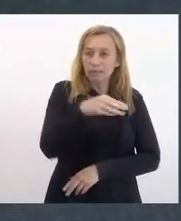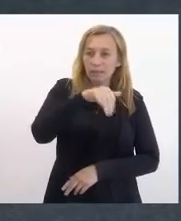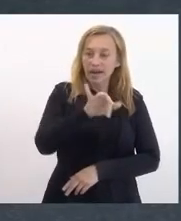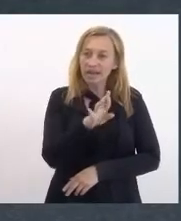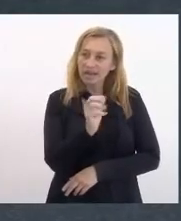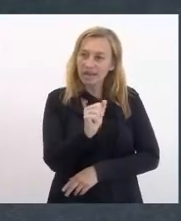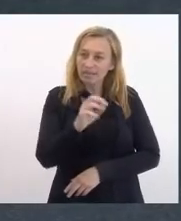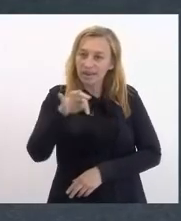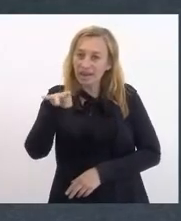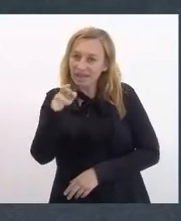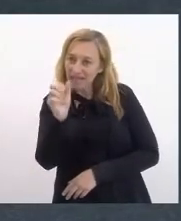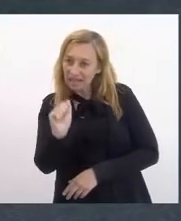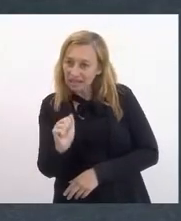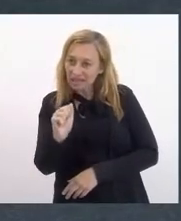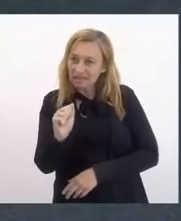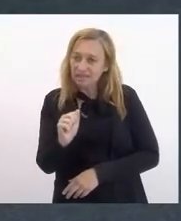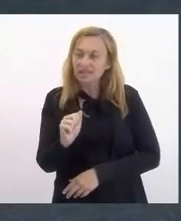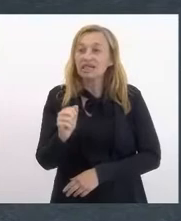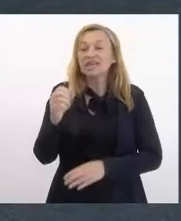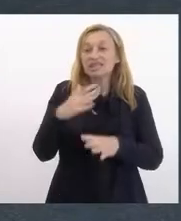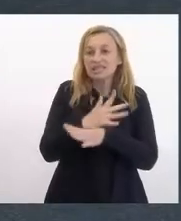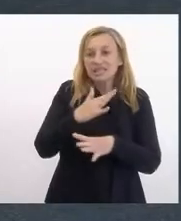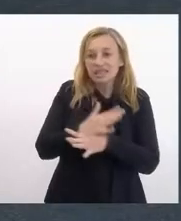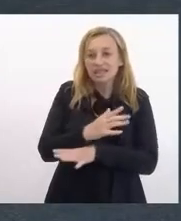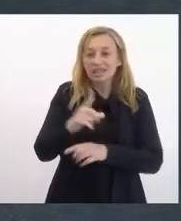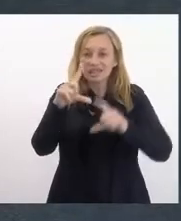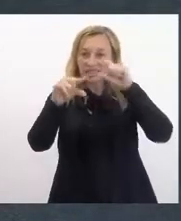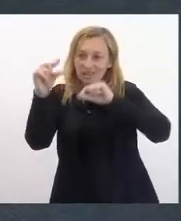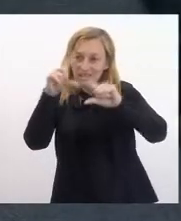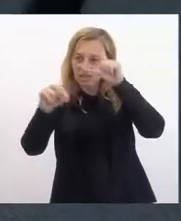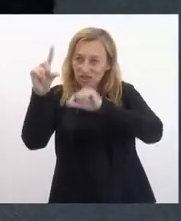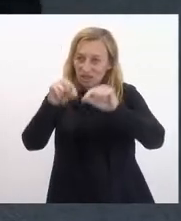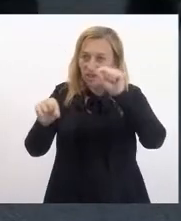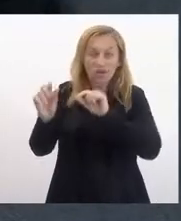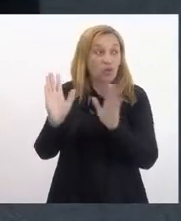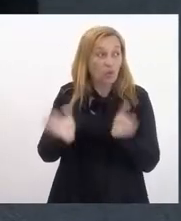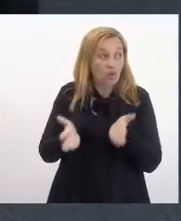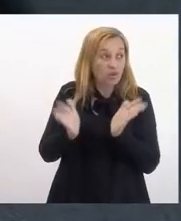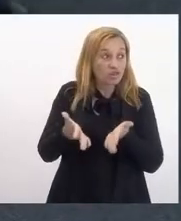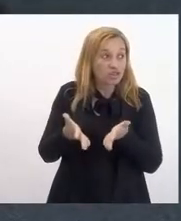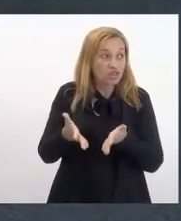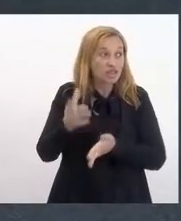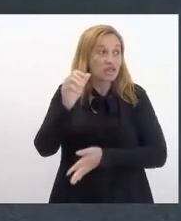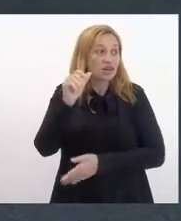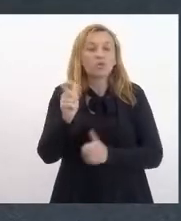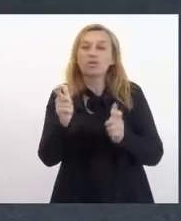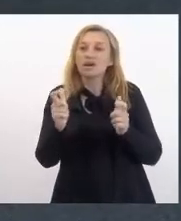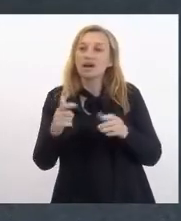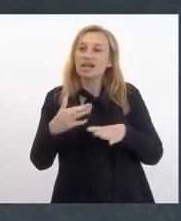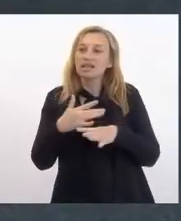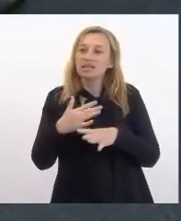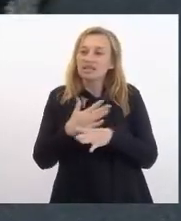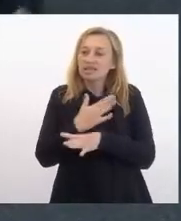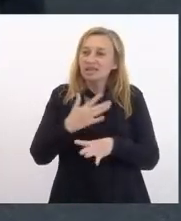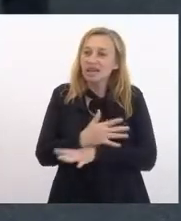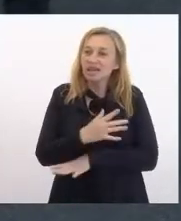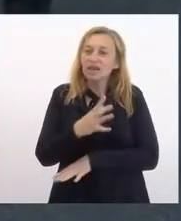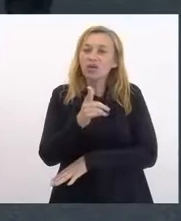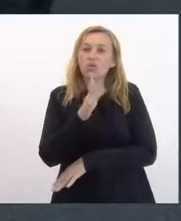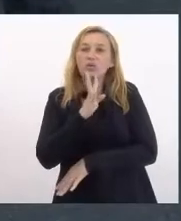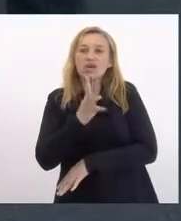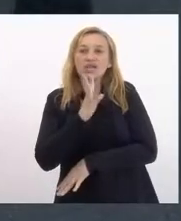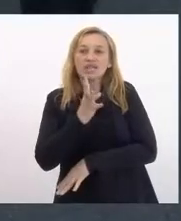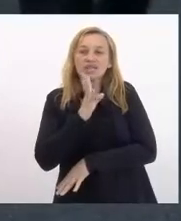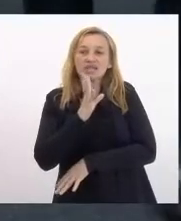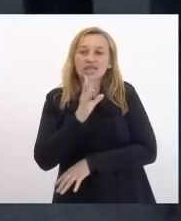Declarar Santa Maria Madalena a cidade das estrelas, porque hoje Santa Maria Madalena é muito conhecida por ser a cidade